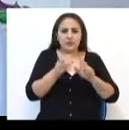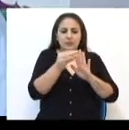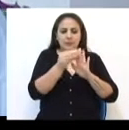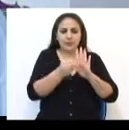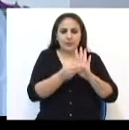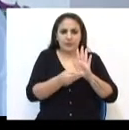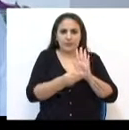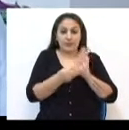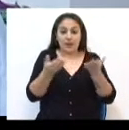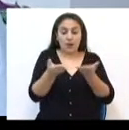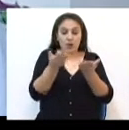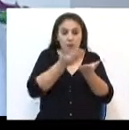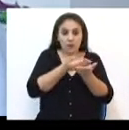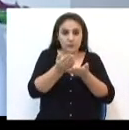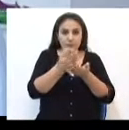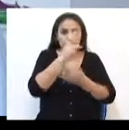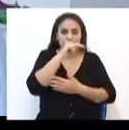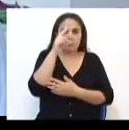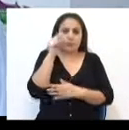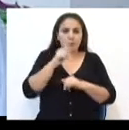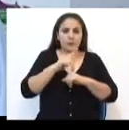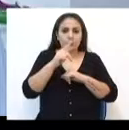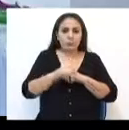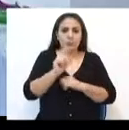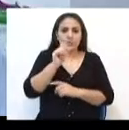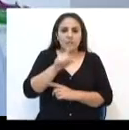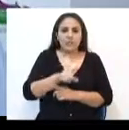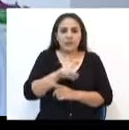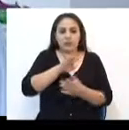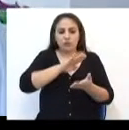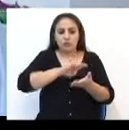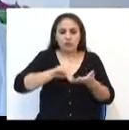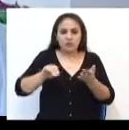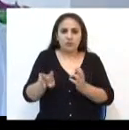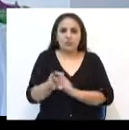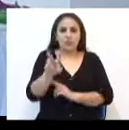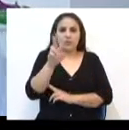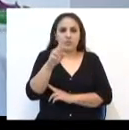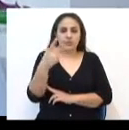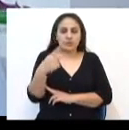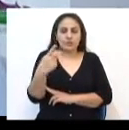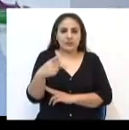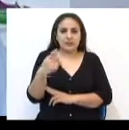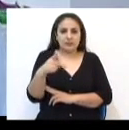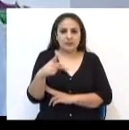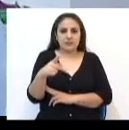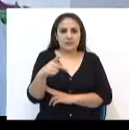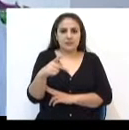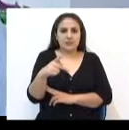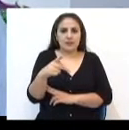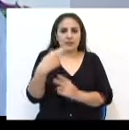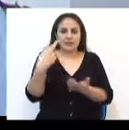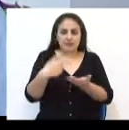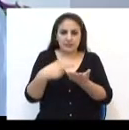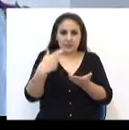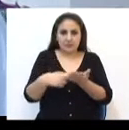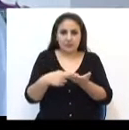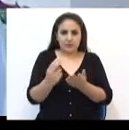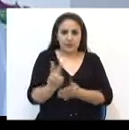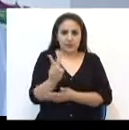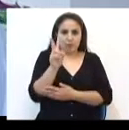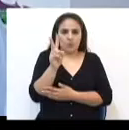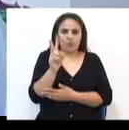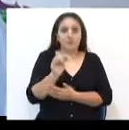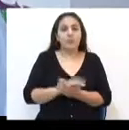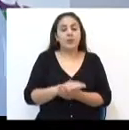impositivas, a partir de agora, no município de Passo Fundo, será retirado o valor desta rúbrica, desta reserva de contingência,